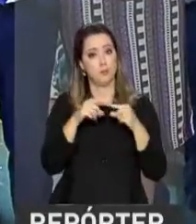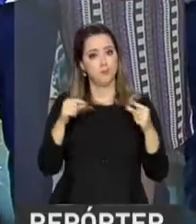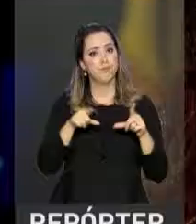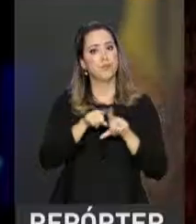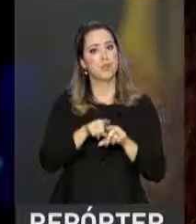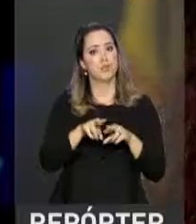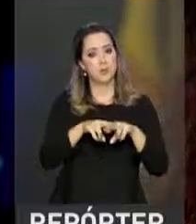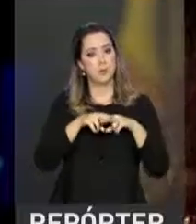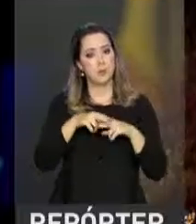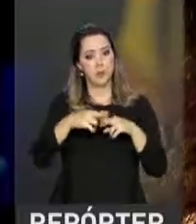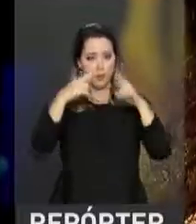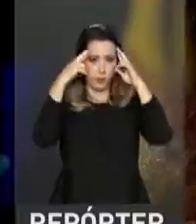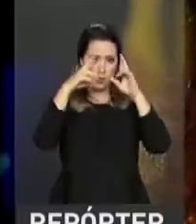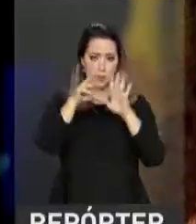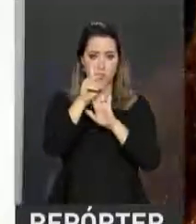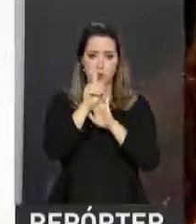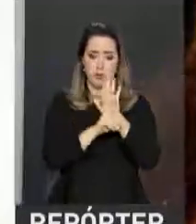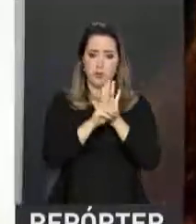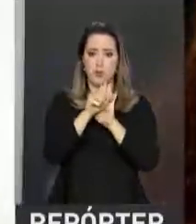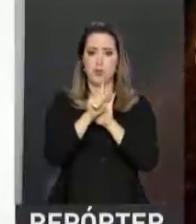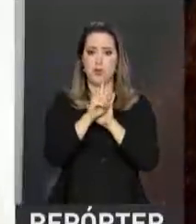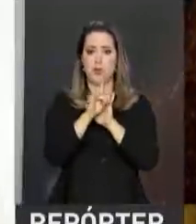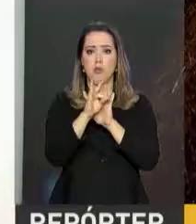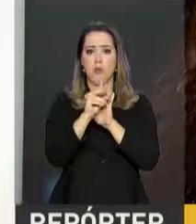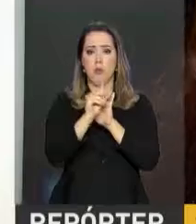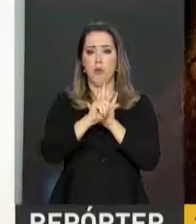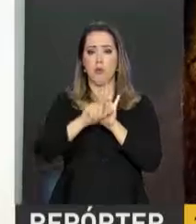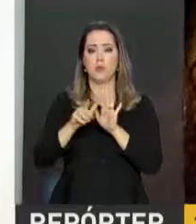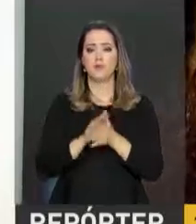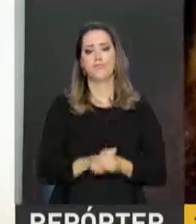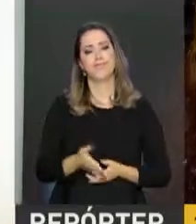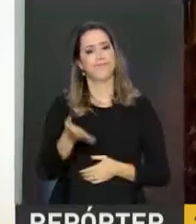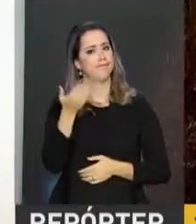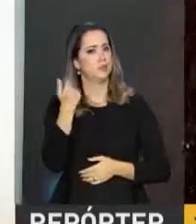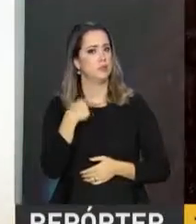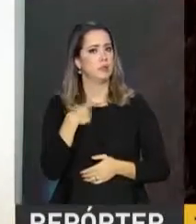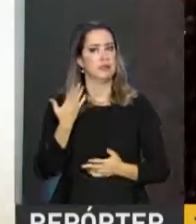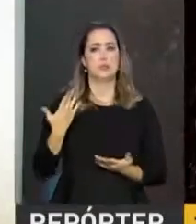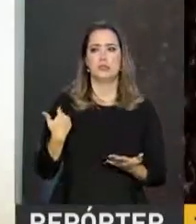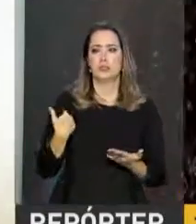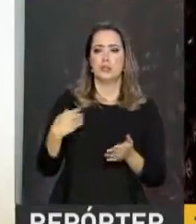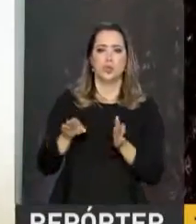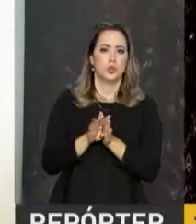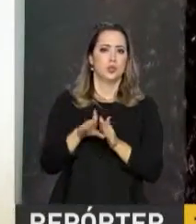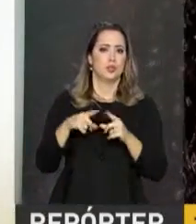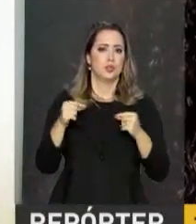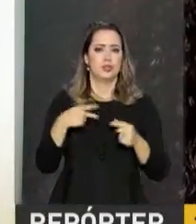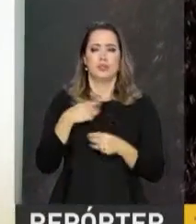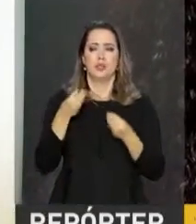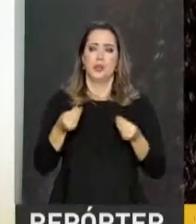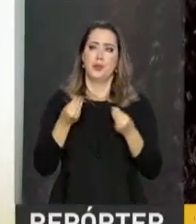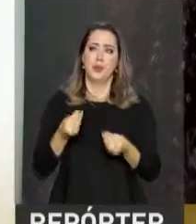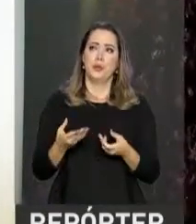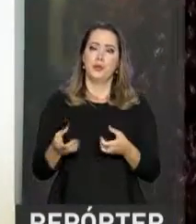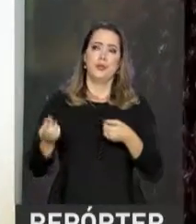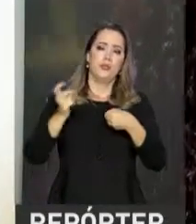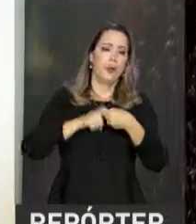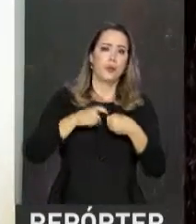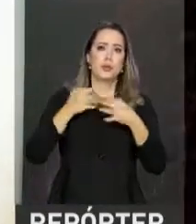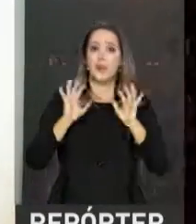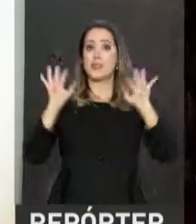respeito ao d direito autoral uma das últimas e falei meu deus quando que o que a gente vai vir a brasília para